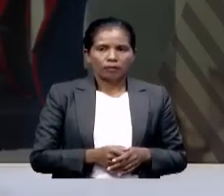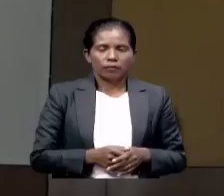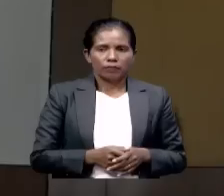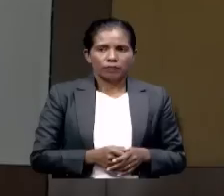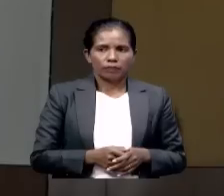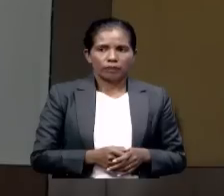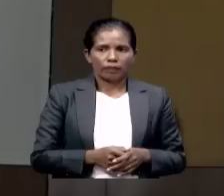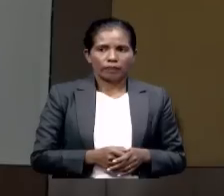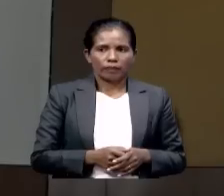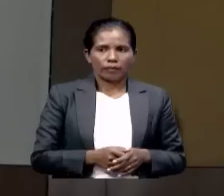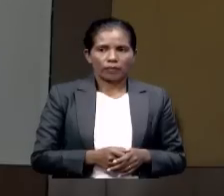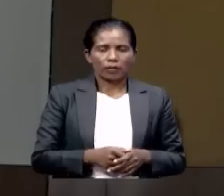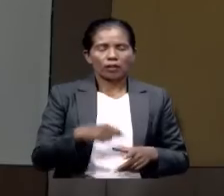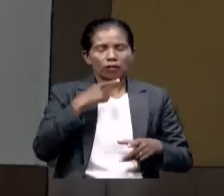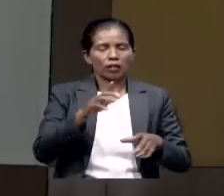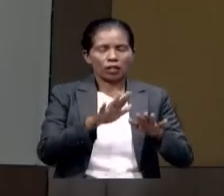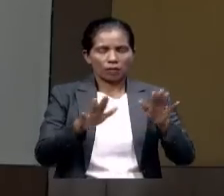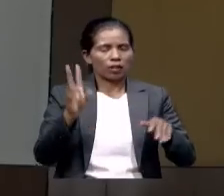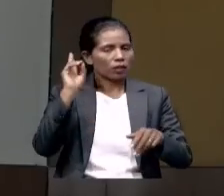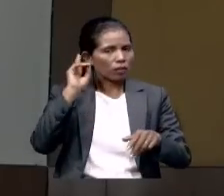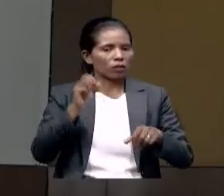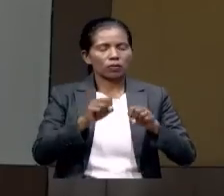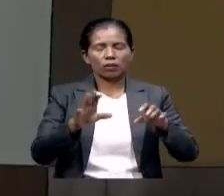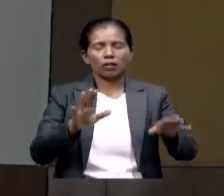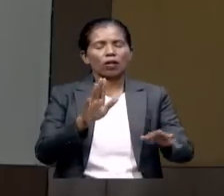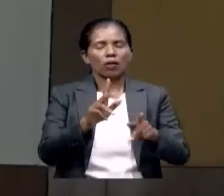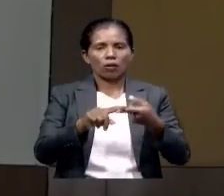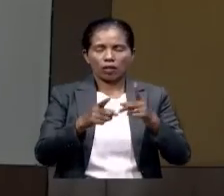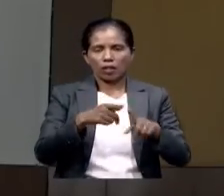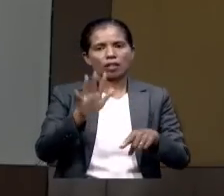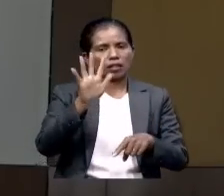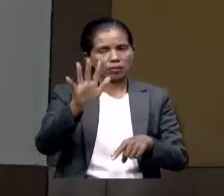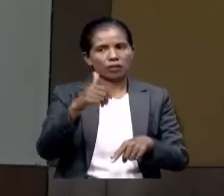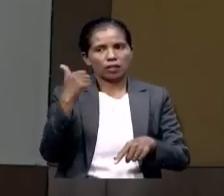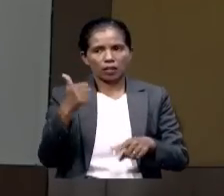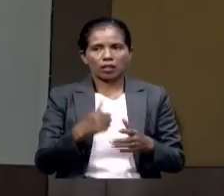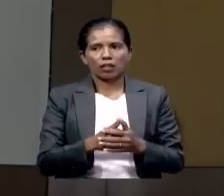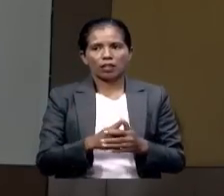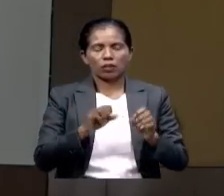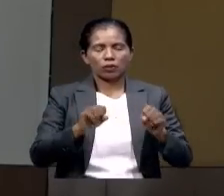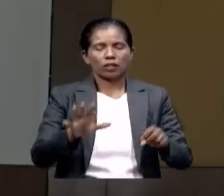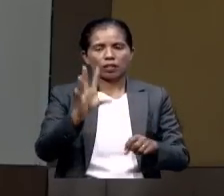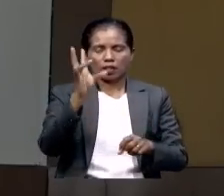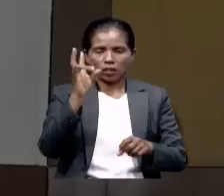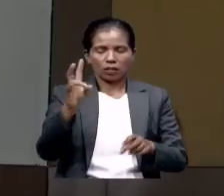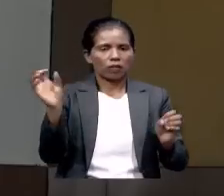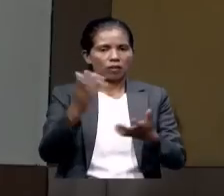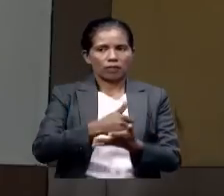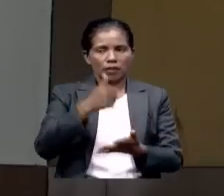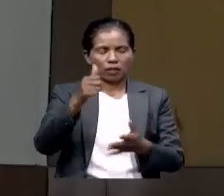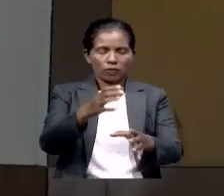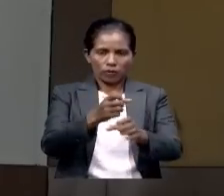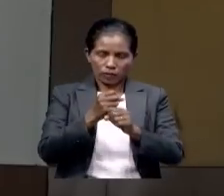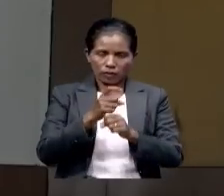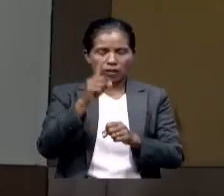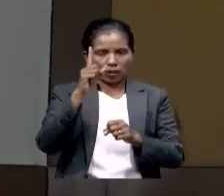E teki-teki kadula bari corona, husi falindi colega na ilima de seluk, husi serna hitu nubela bela pasane, foti fali ida